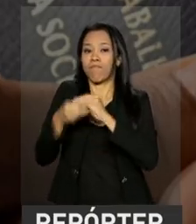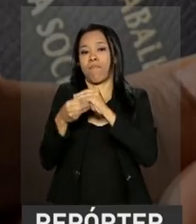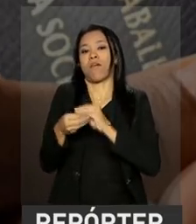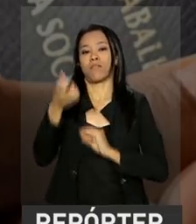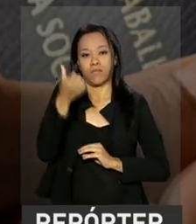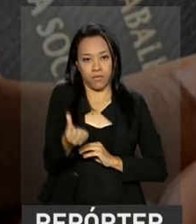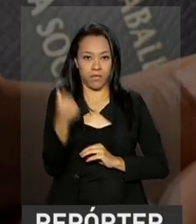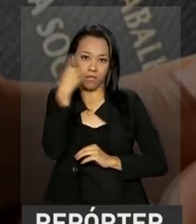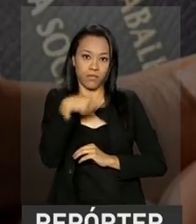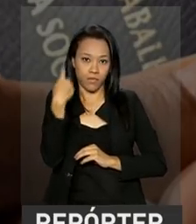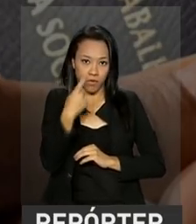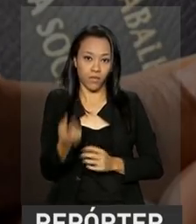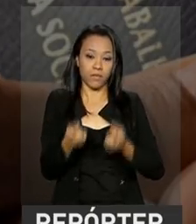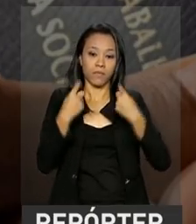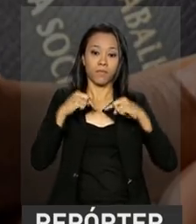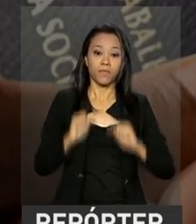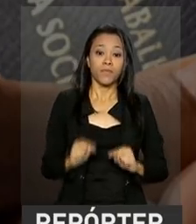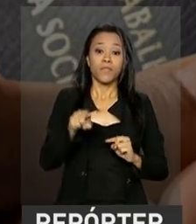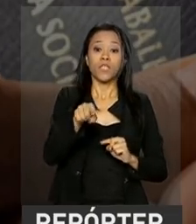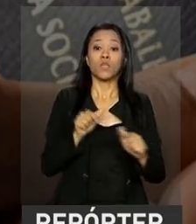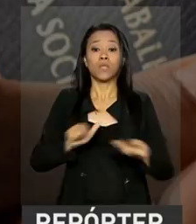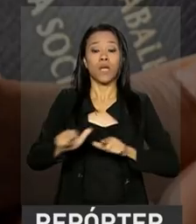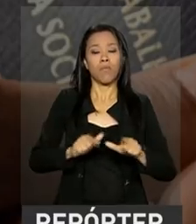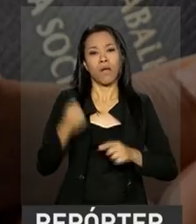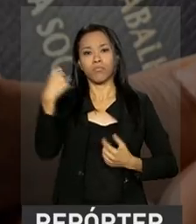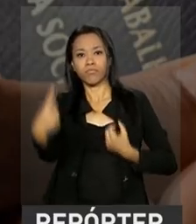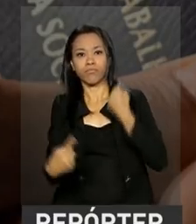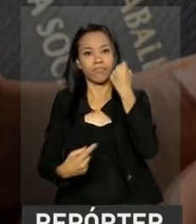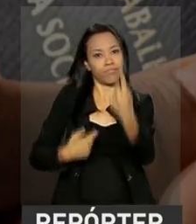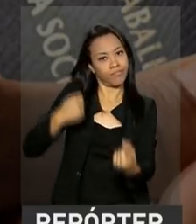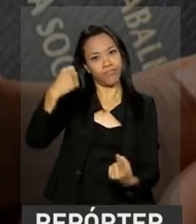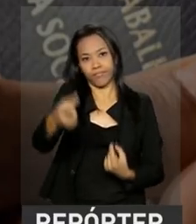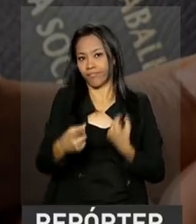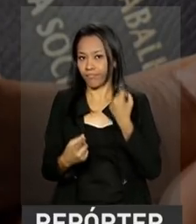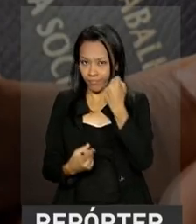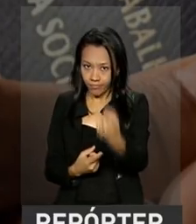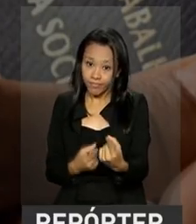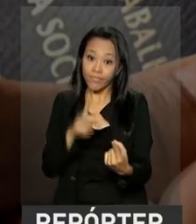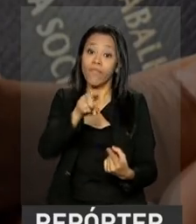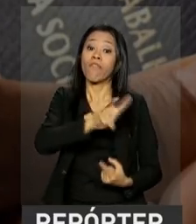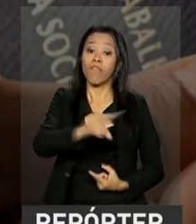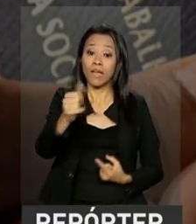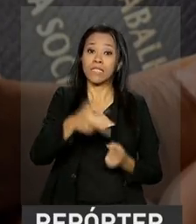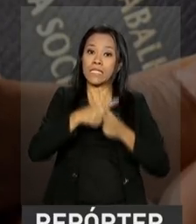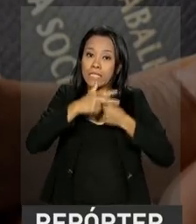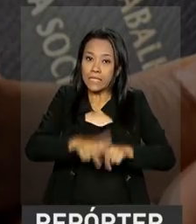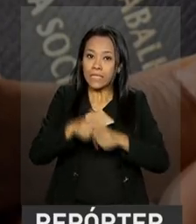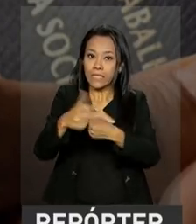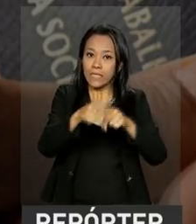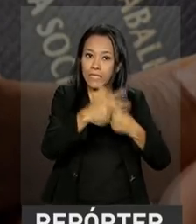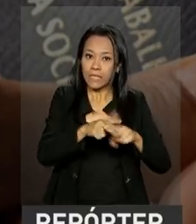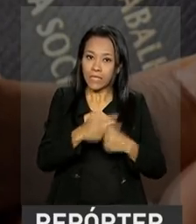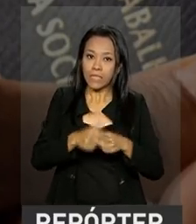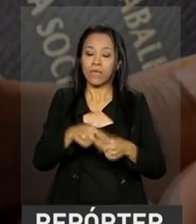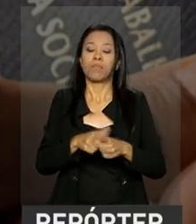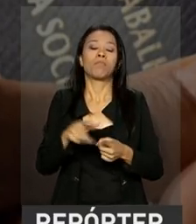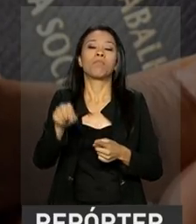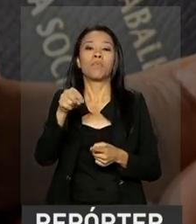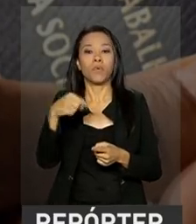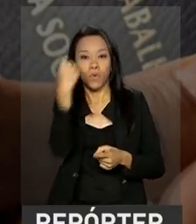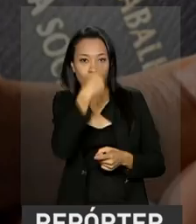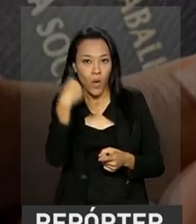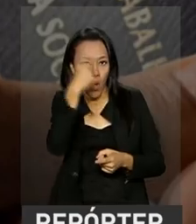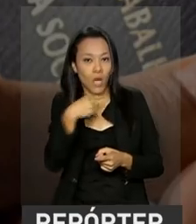extras e o trabalho intermitente que não é contínuo vai ser ajustado com o período dias e horas